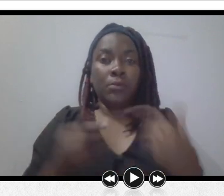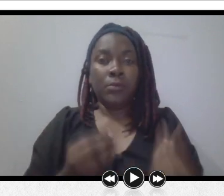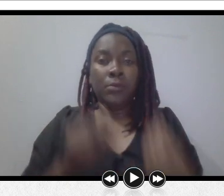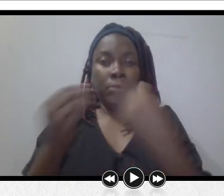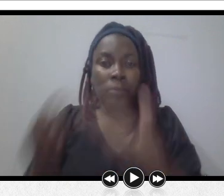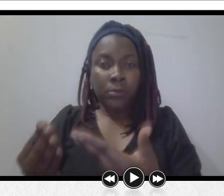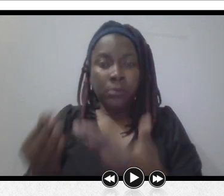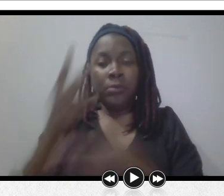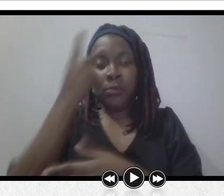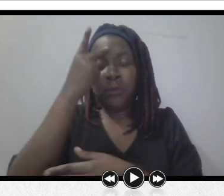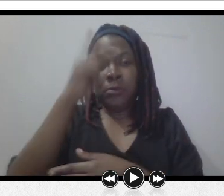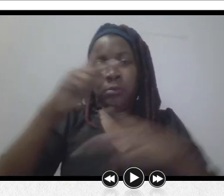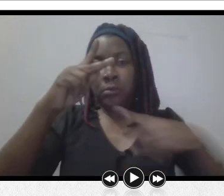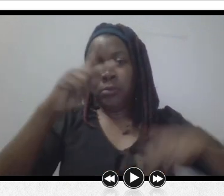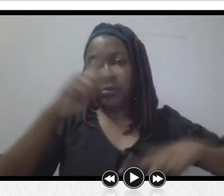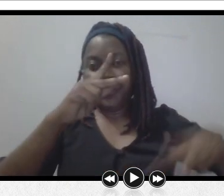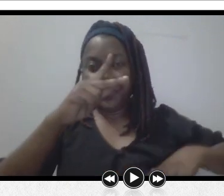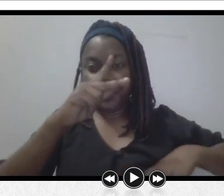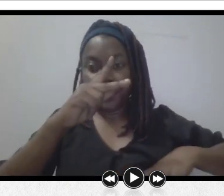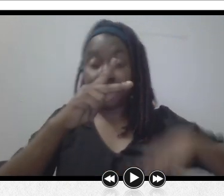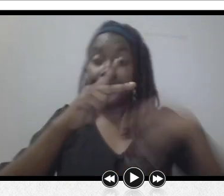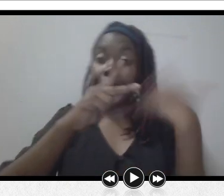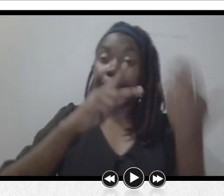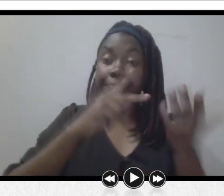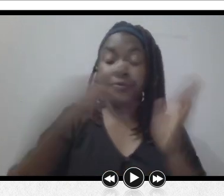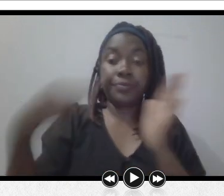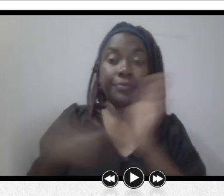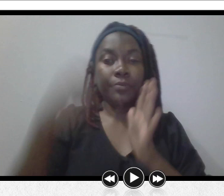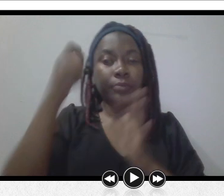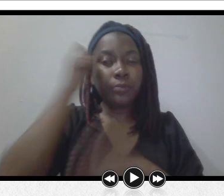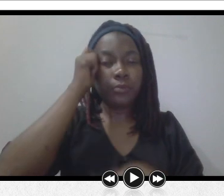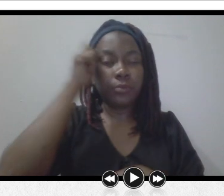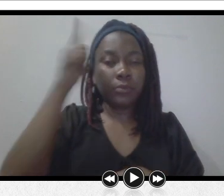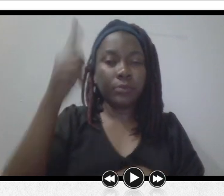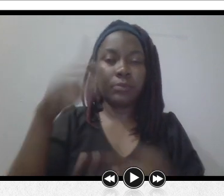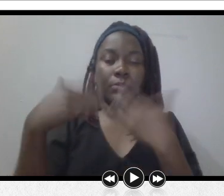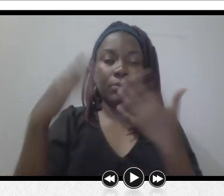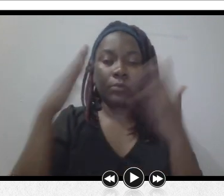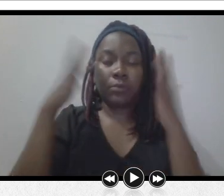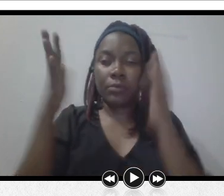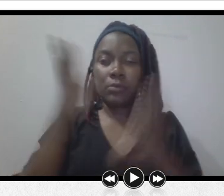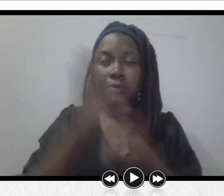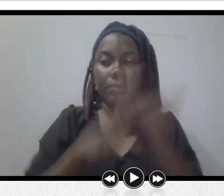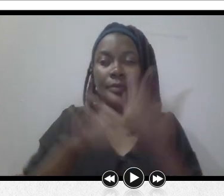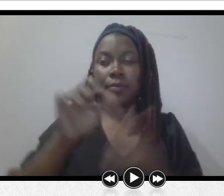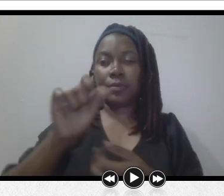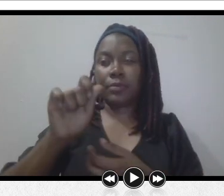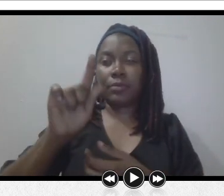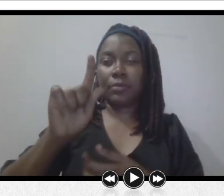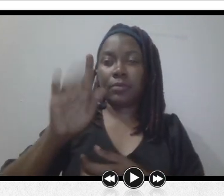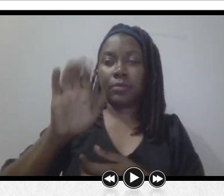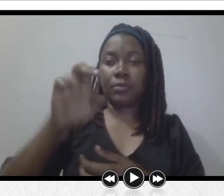Estado para a iniciativa privada. Então, a ideia inicial, quando se pensou em criação de agências reguladoras